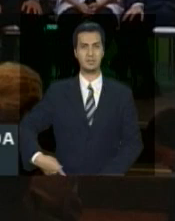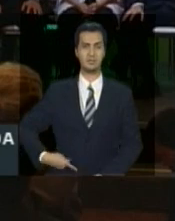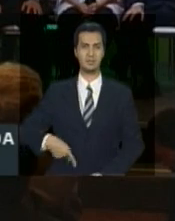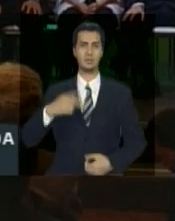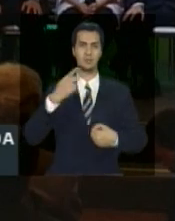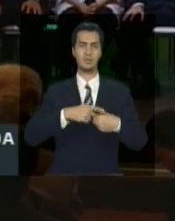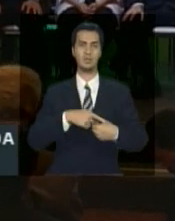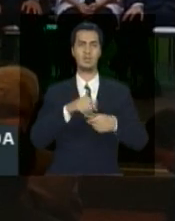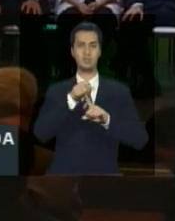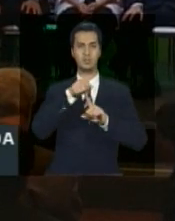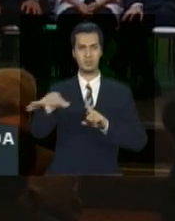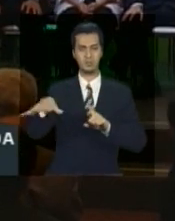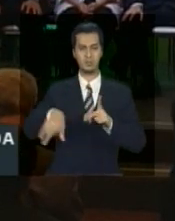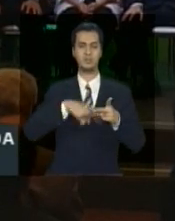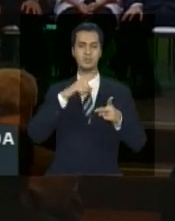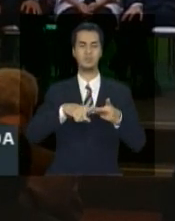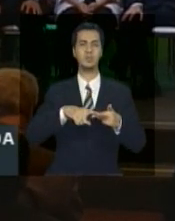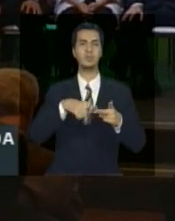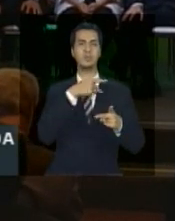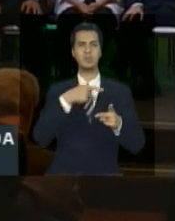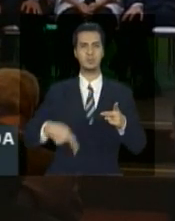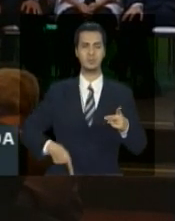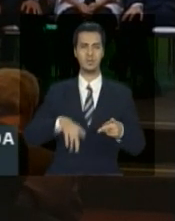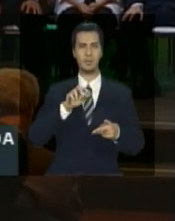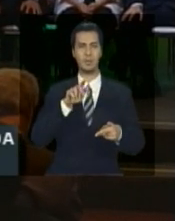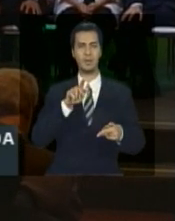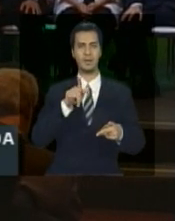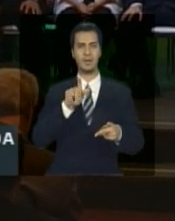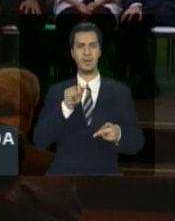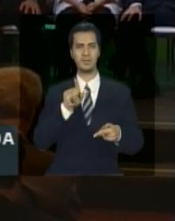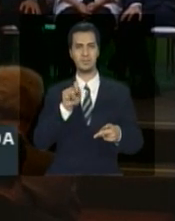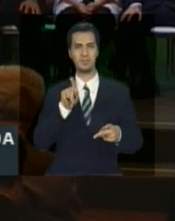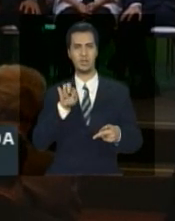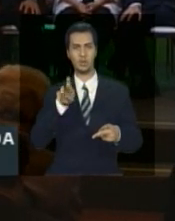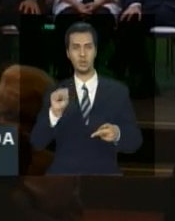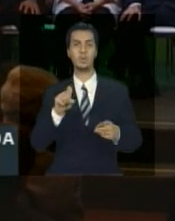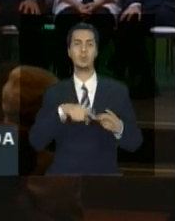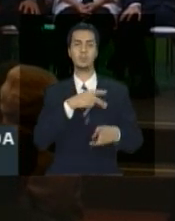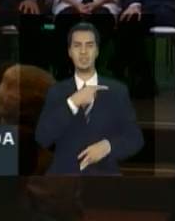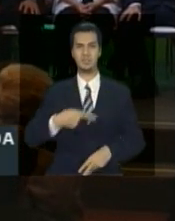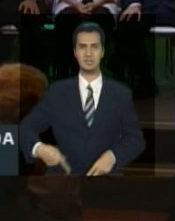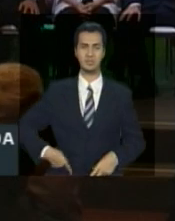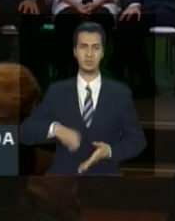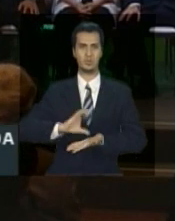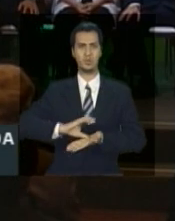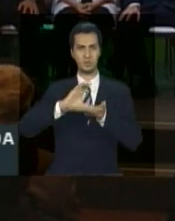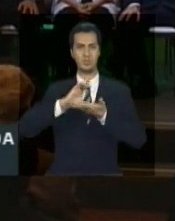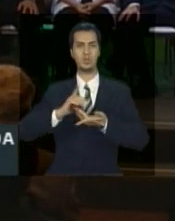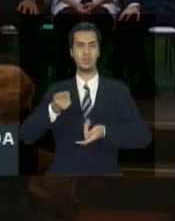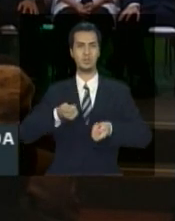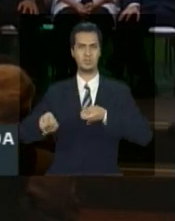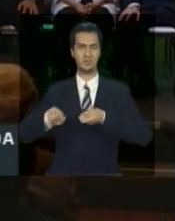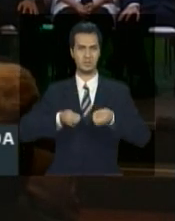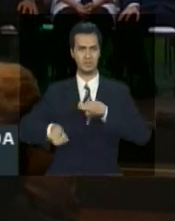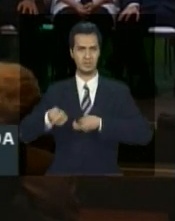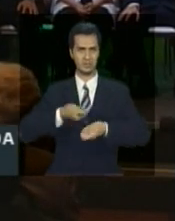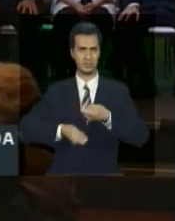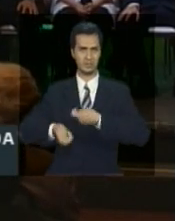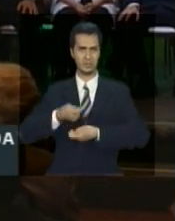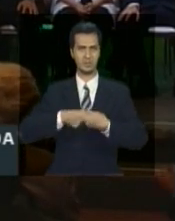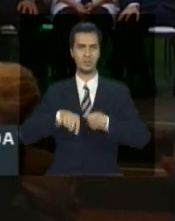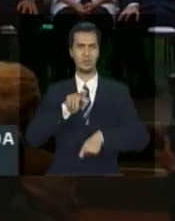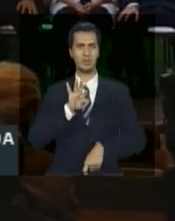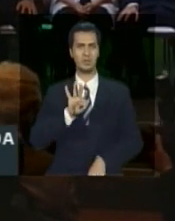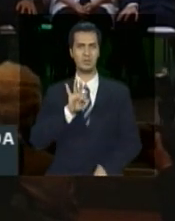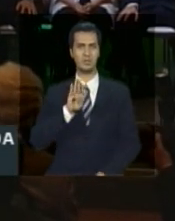Petrobras Distribuidora, da Petroquisa e da Gaspetro, presidente dos conselhos de administração da